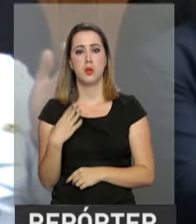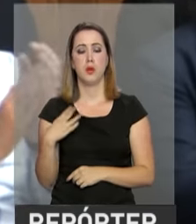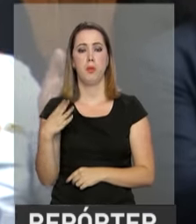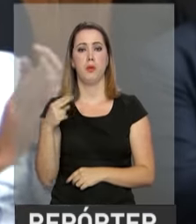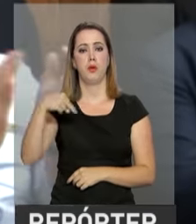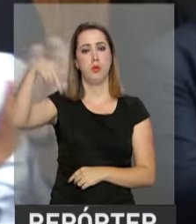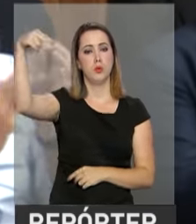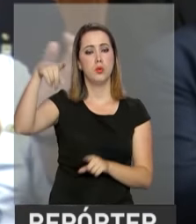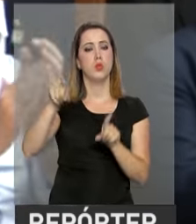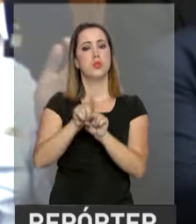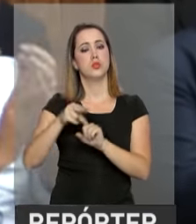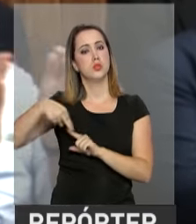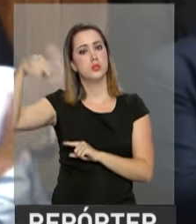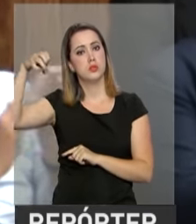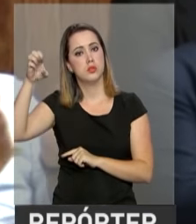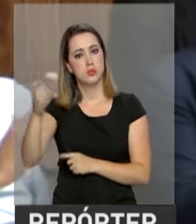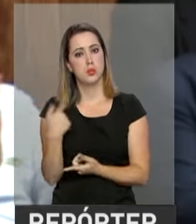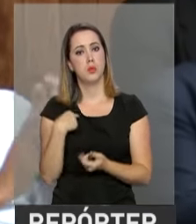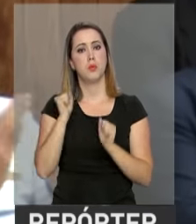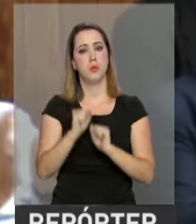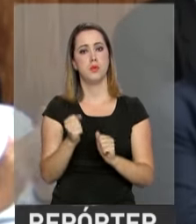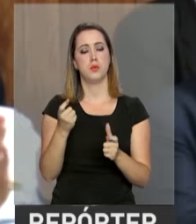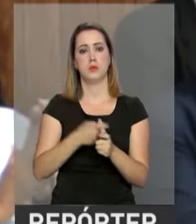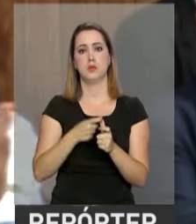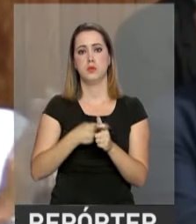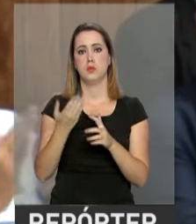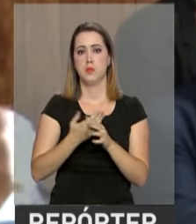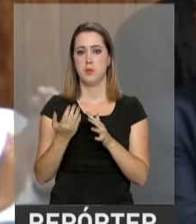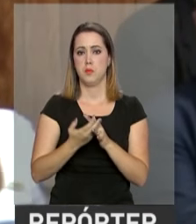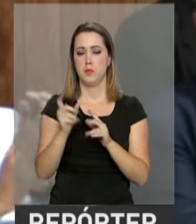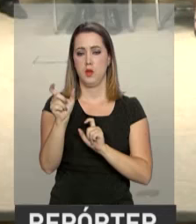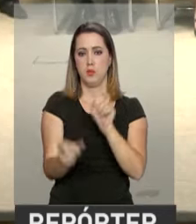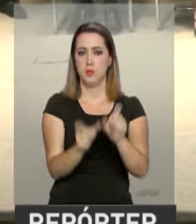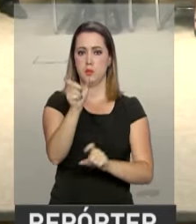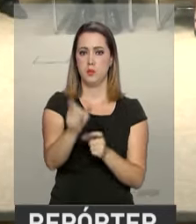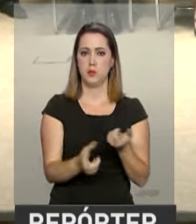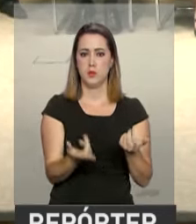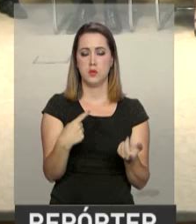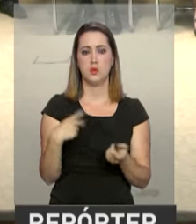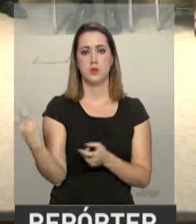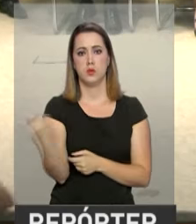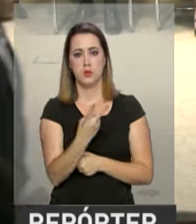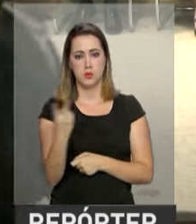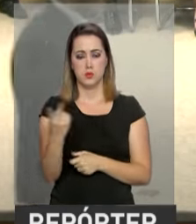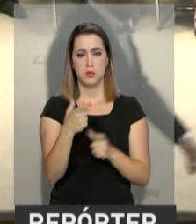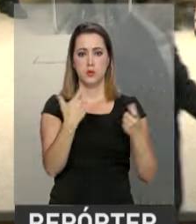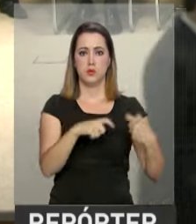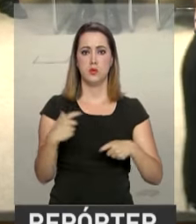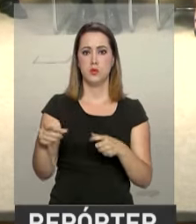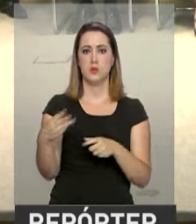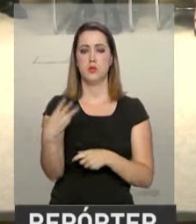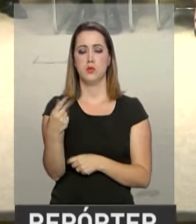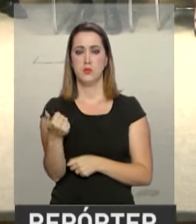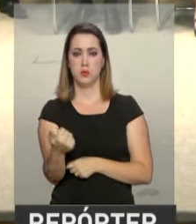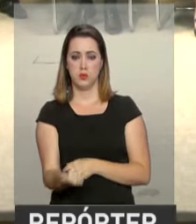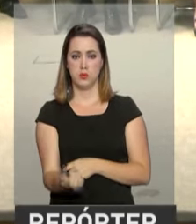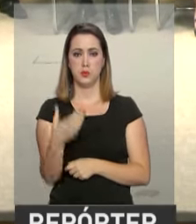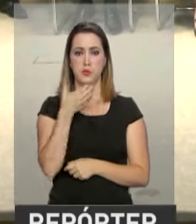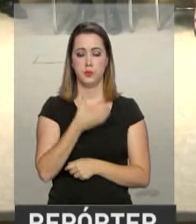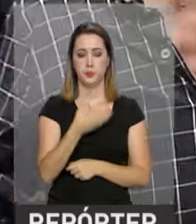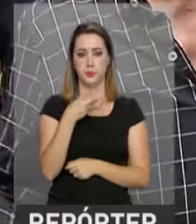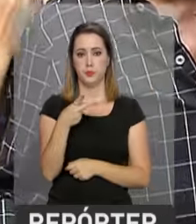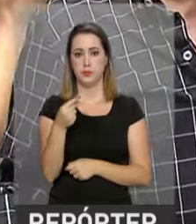Nordeste comecem a renegociar os empréstimos contratados por Produtores Rurais das duas regiões até 31 de Dezembro de